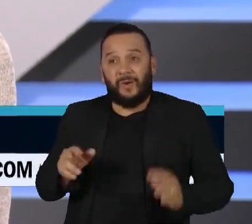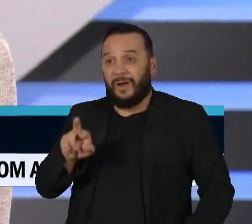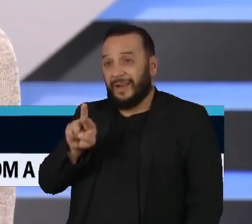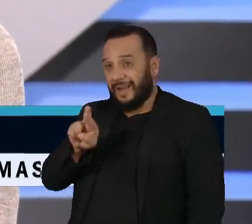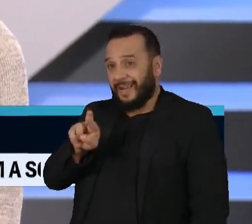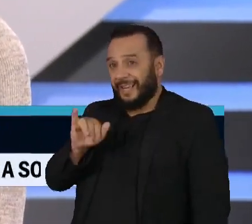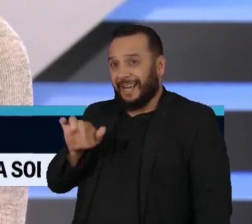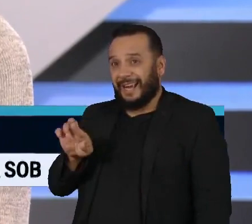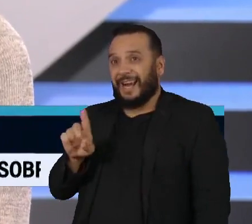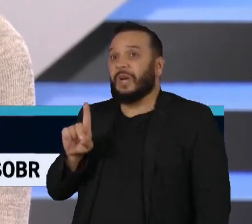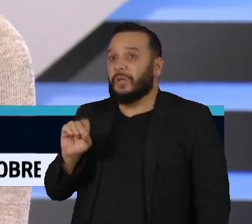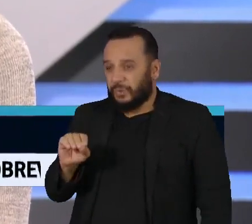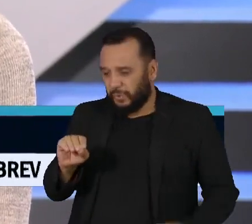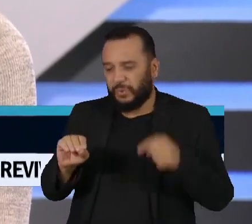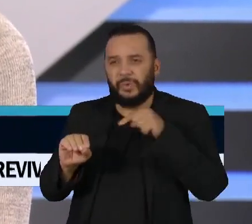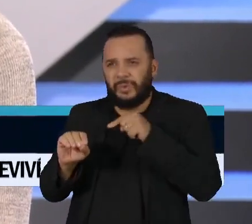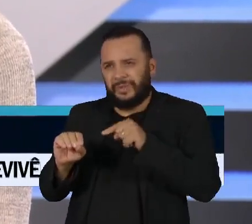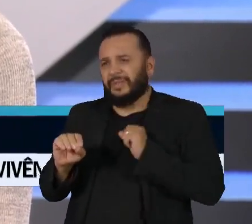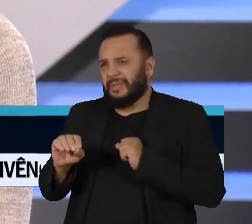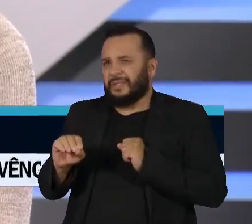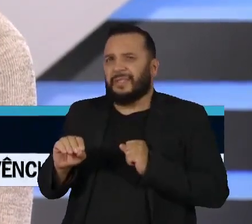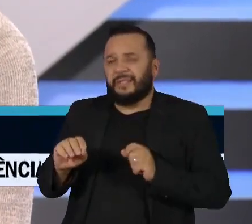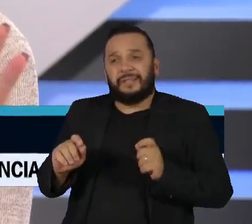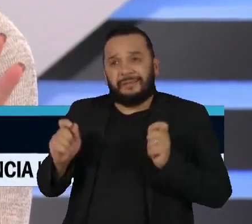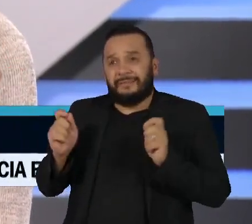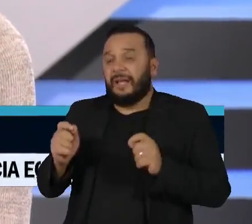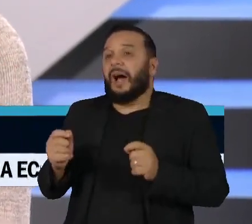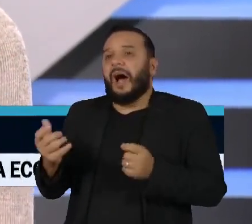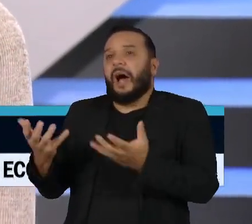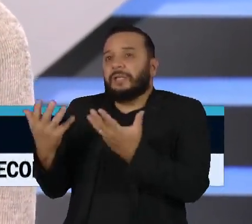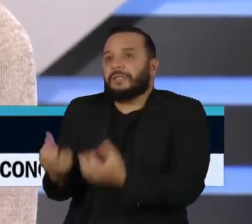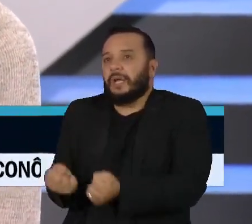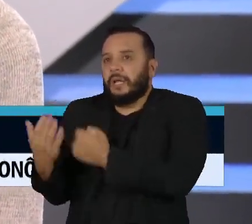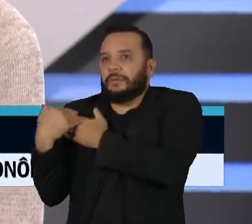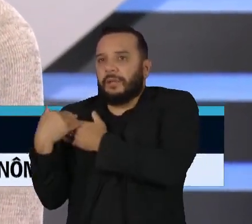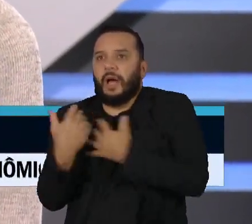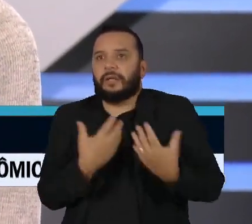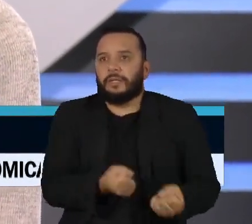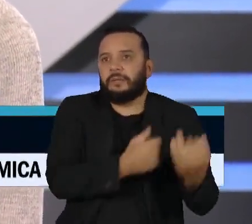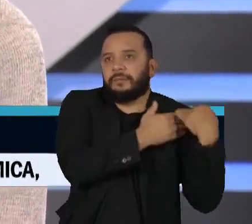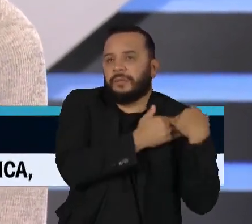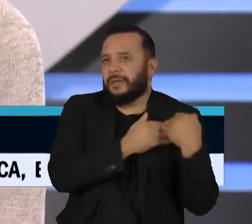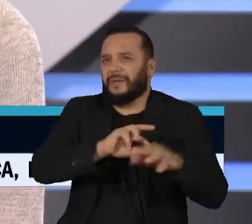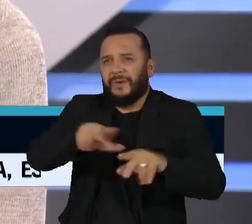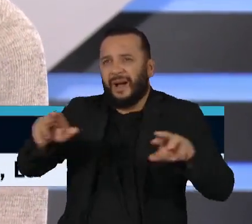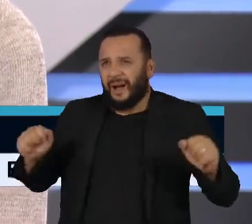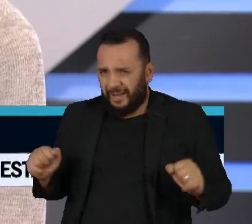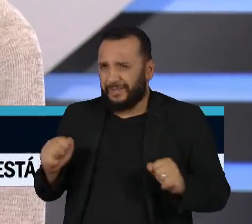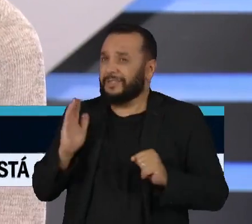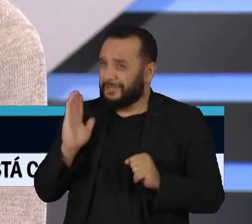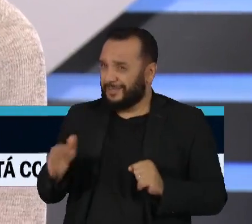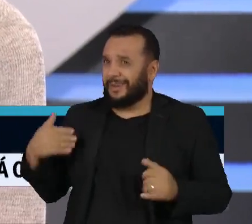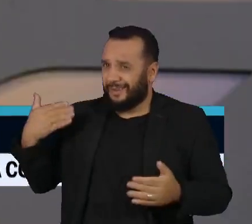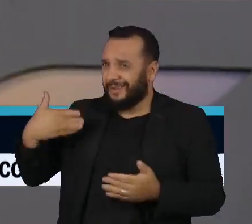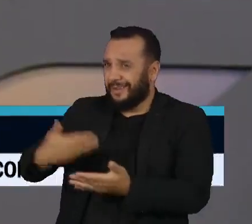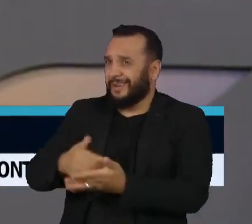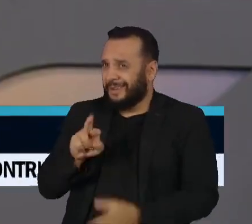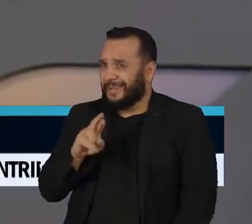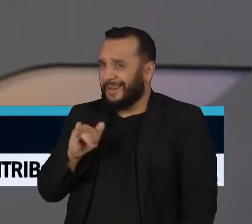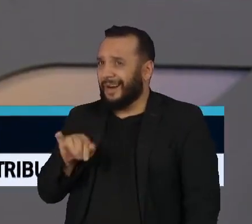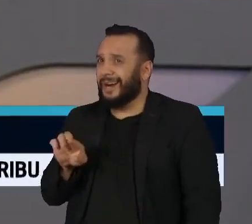coringa de Lula vale a pena pegar tantos pepinos porque é uma coleção de pepinos né que ele tá pegando já faz algum tempo